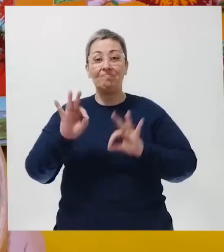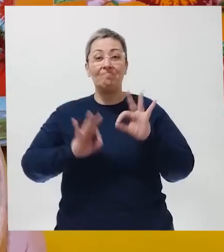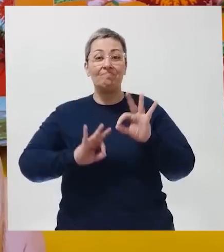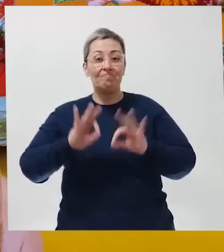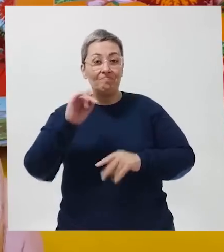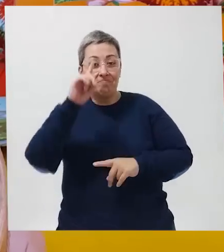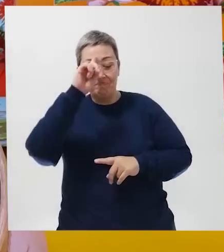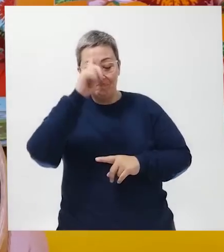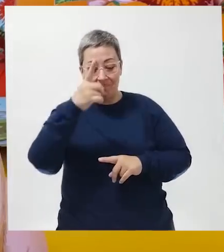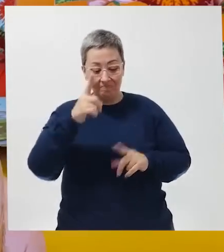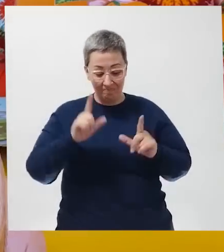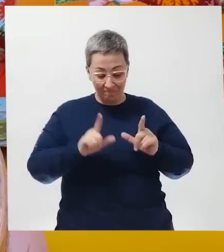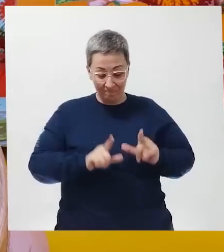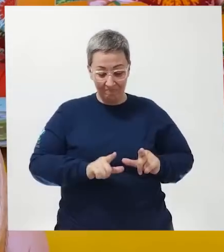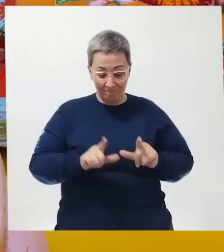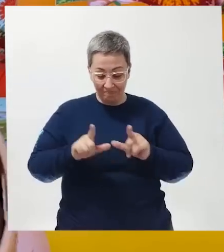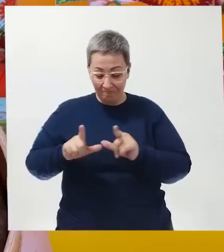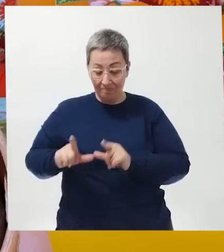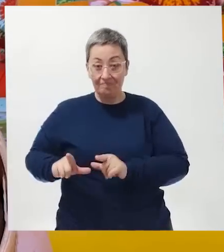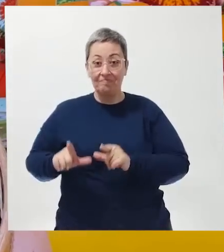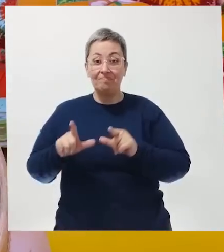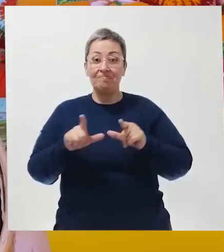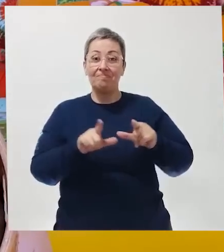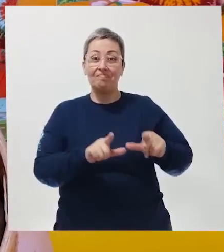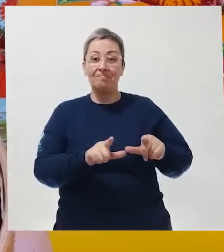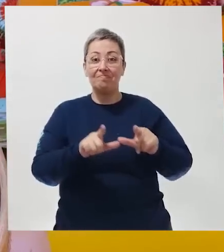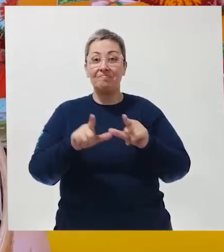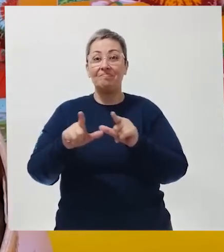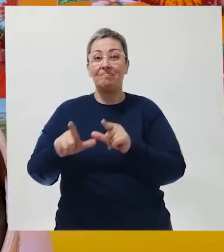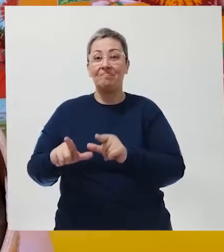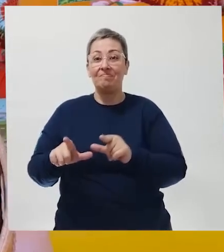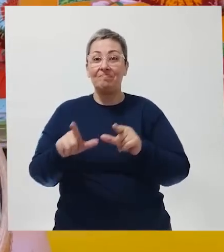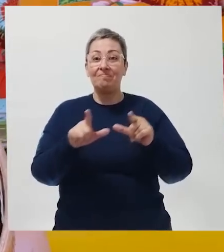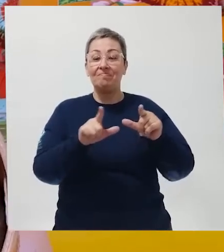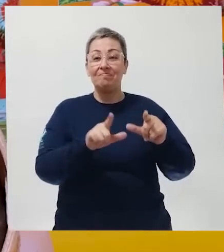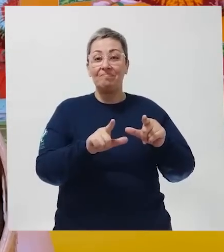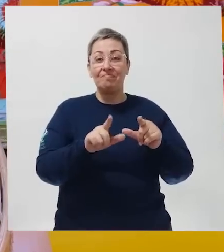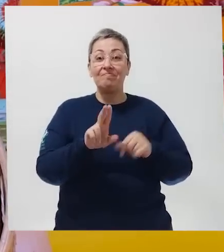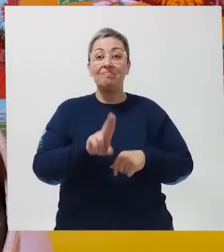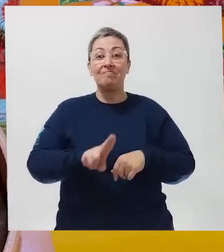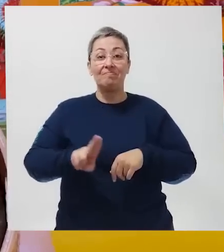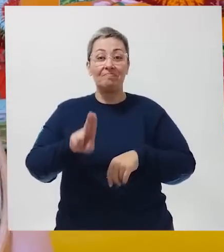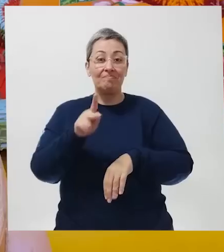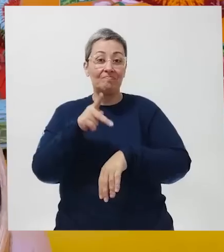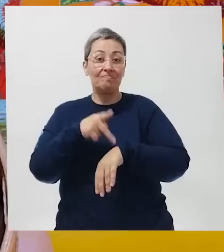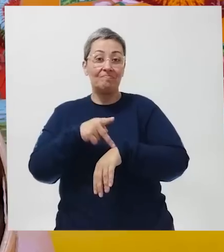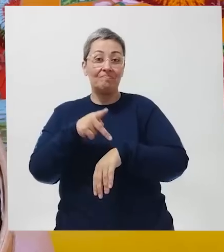fosse minha, eu mandava